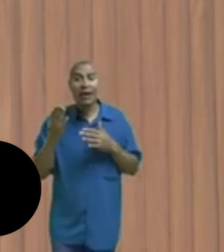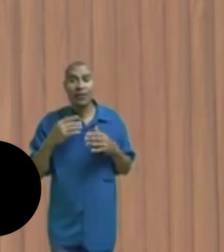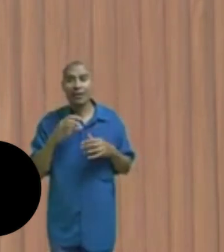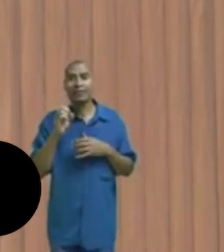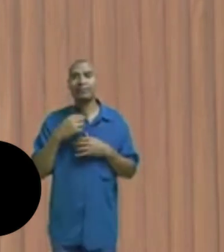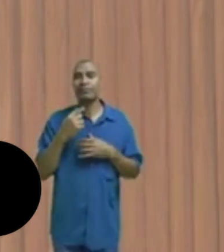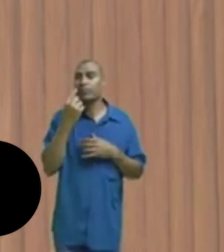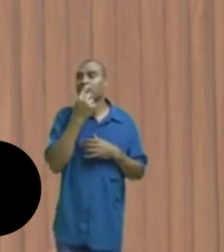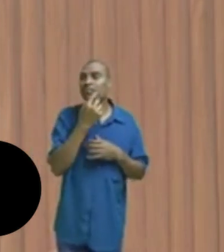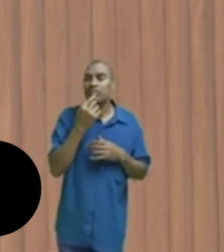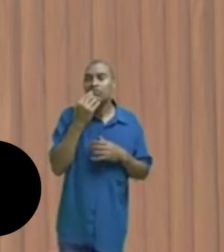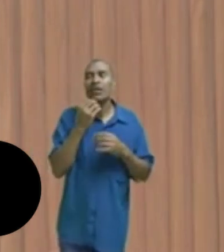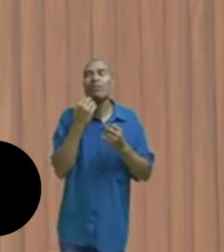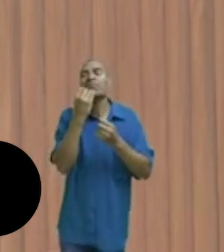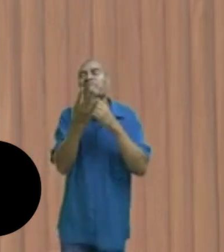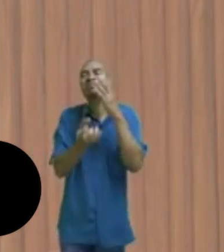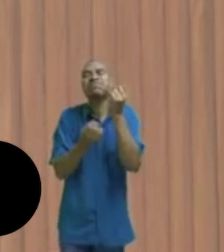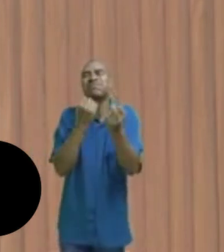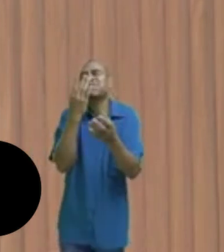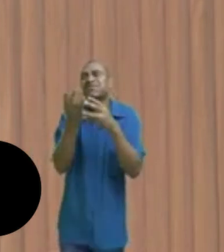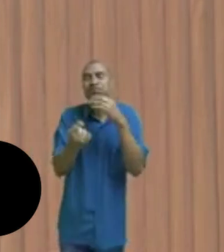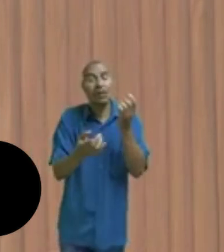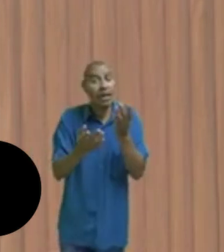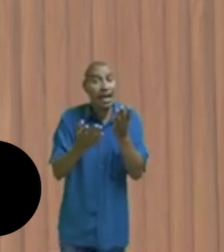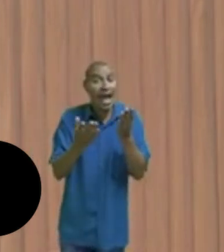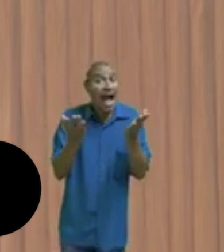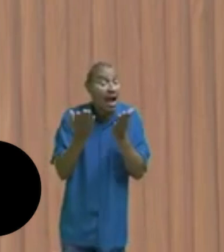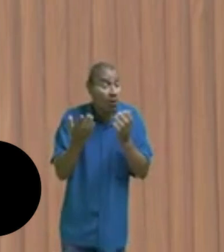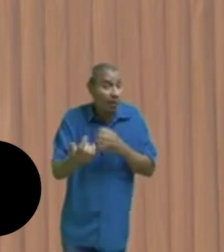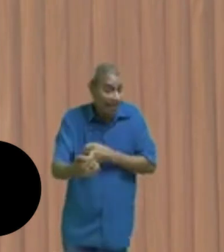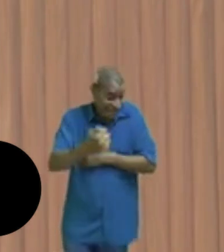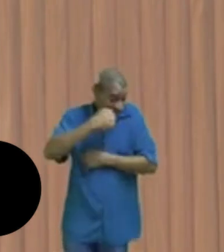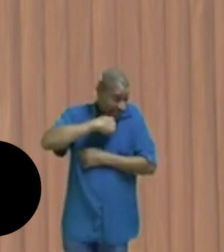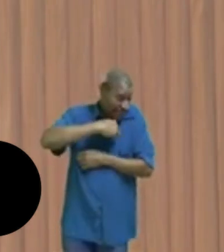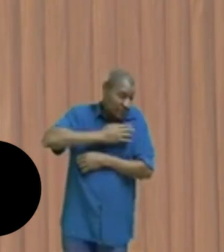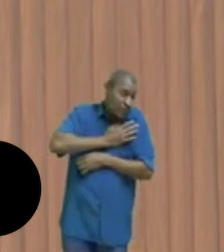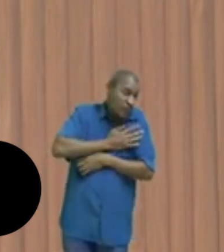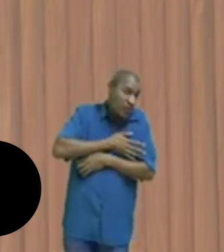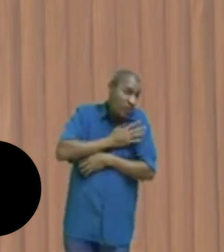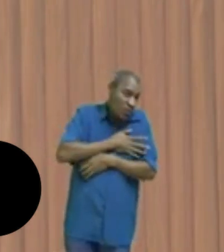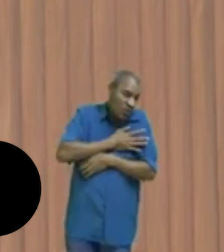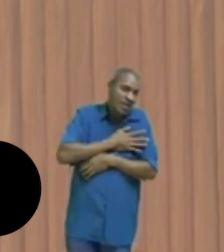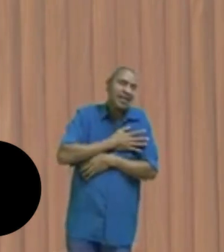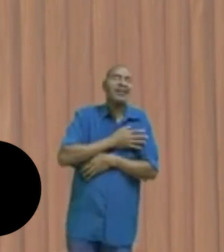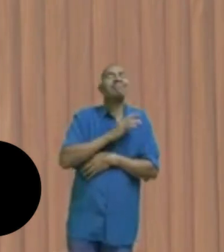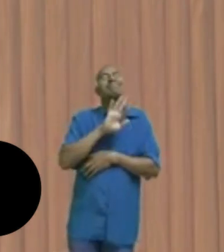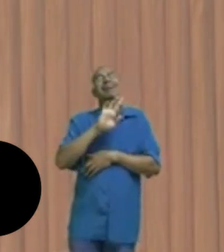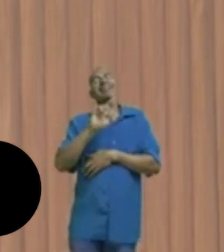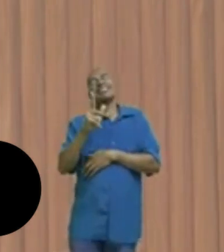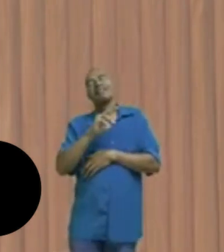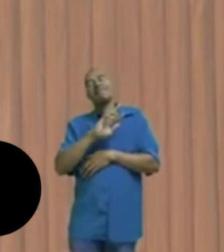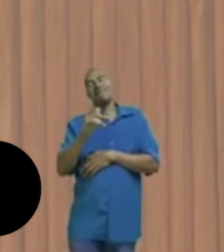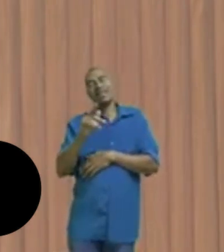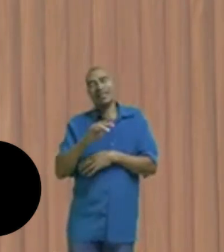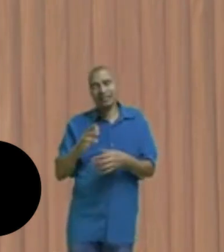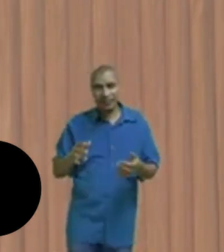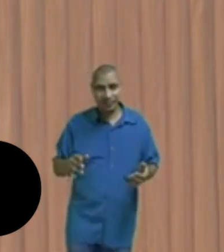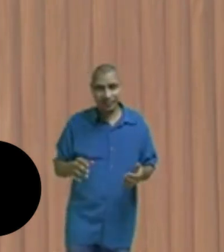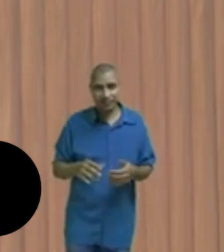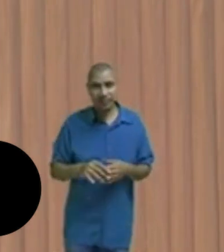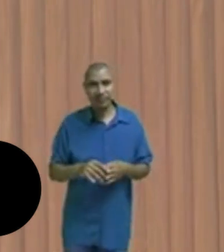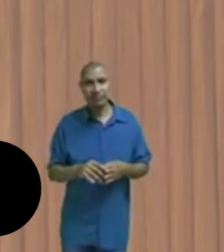sai amargura, reclamação, legalismo, serviço fiel a uma